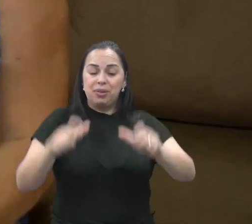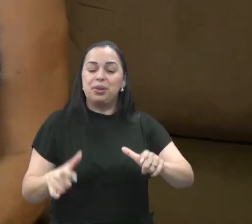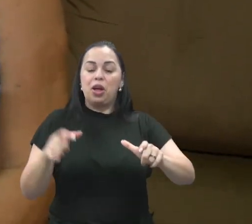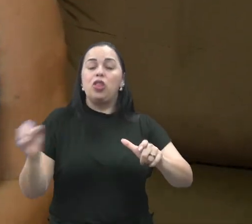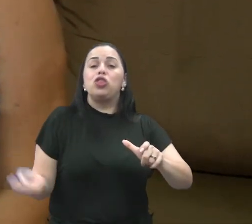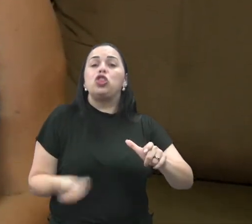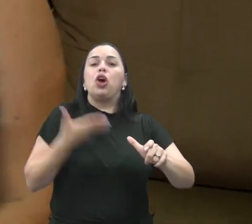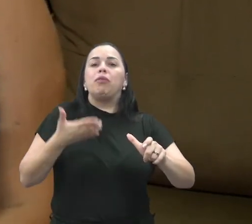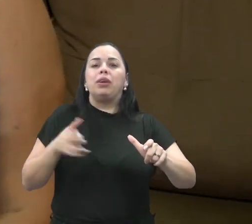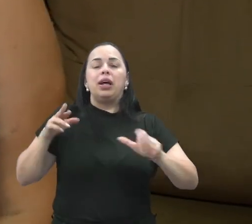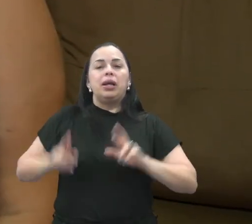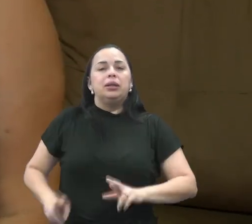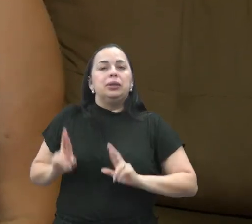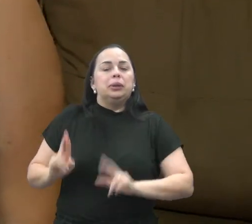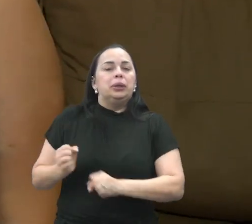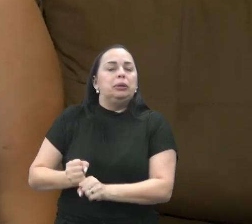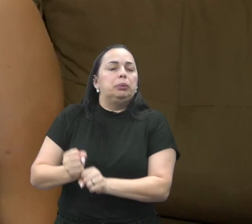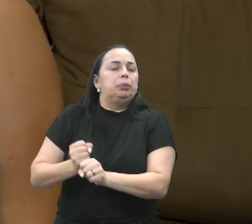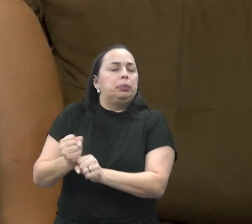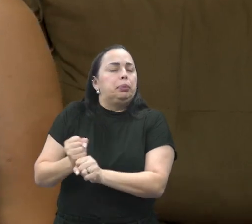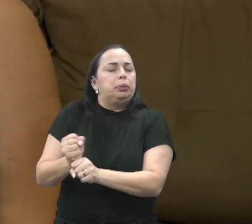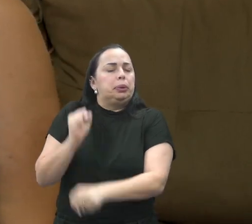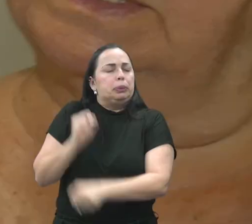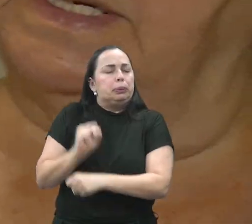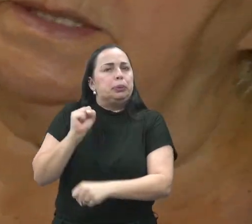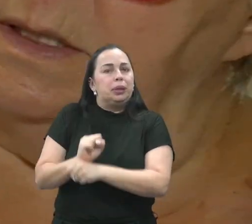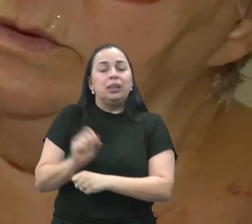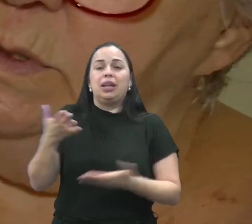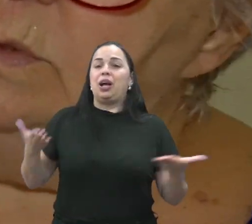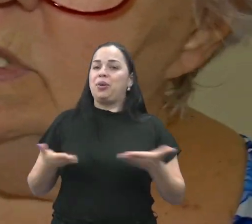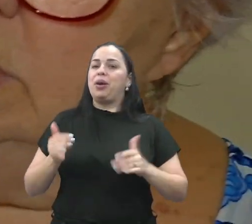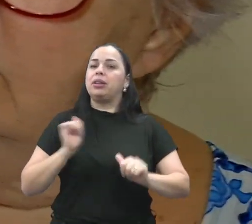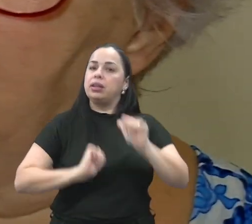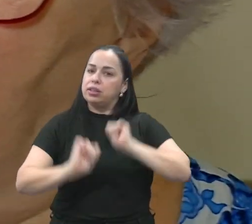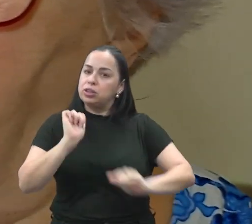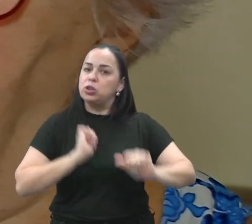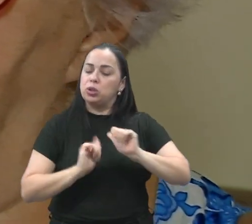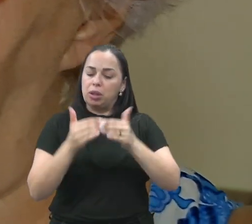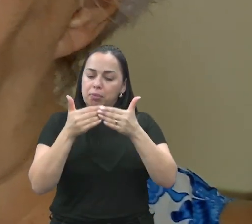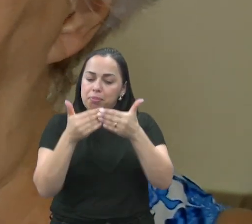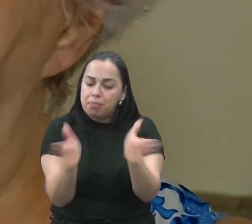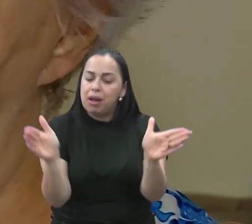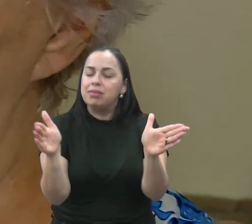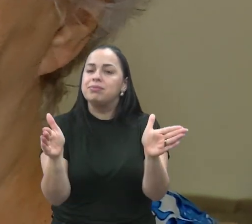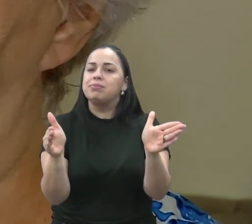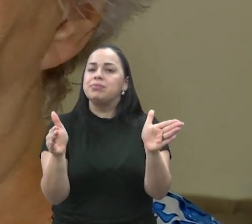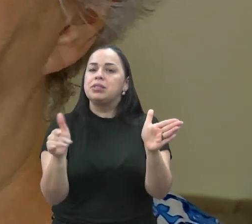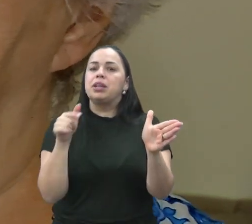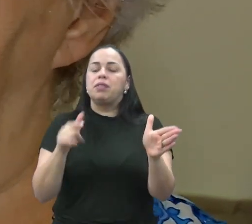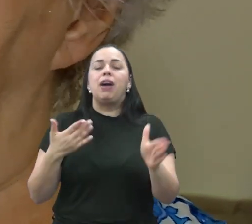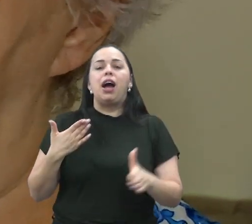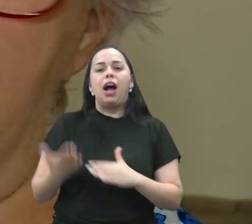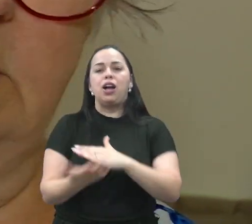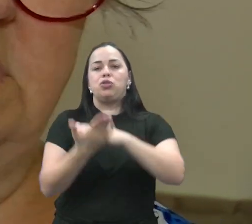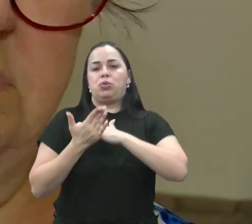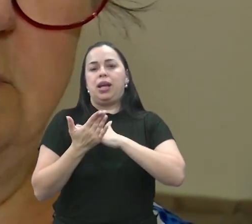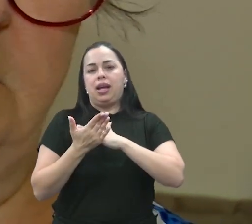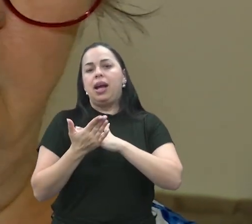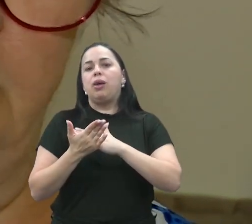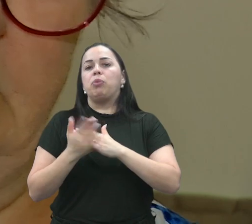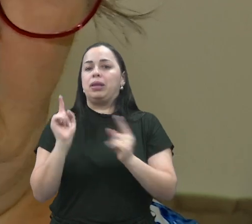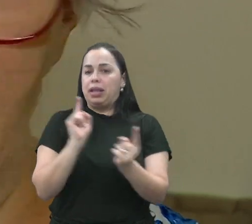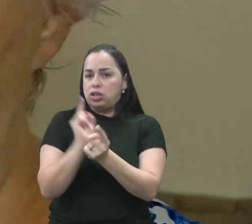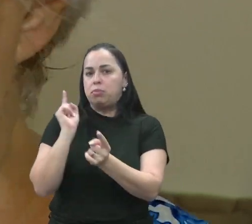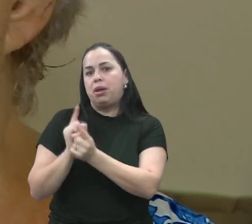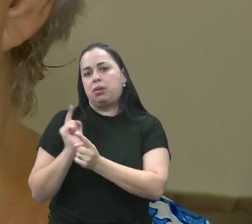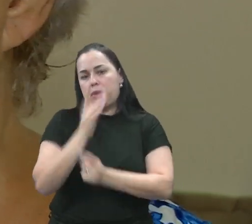em reabilitação foi esperado por muito tempo. Ela aguarda ansiosa a inauguração do local, que vai ampliar o atendimento às